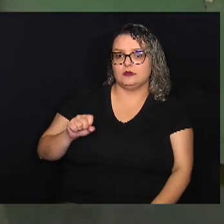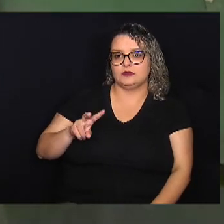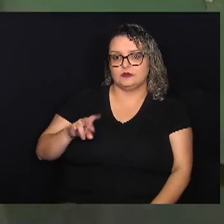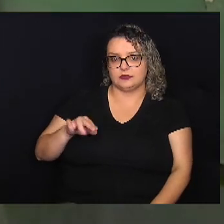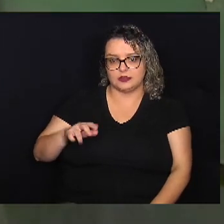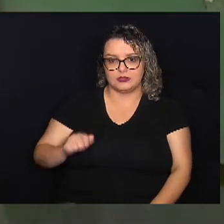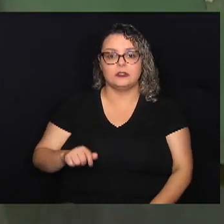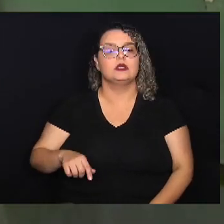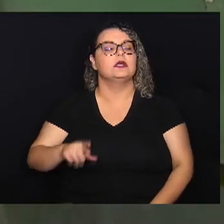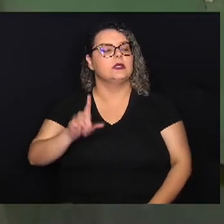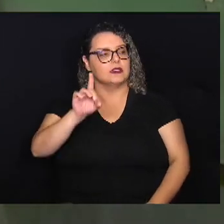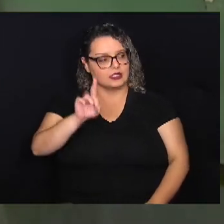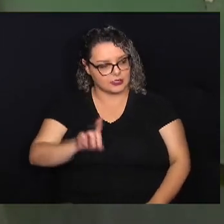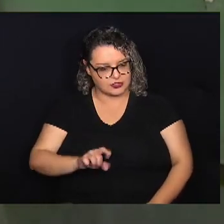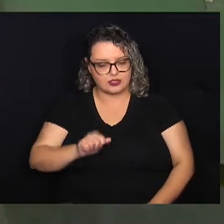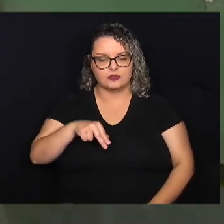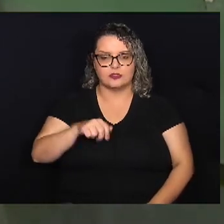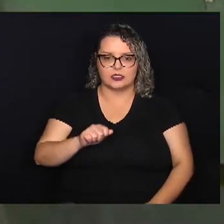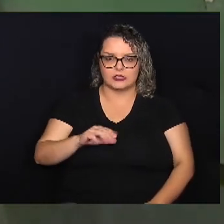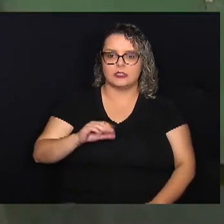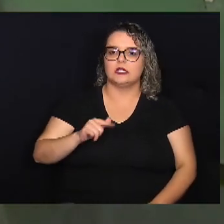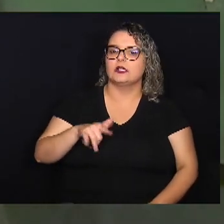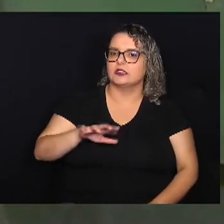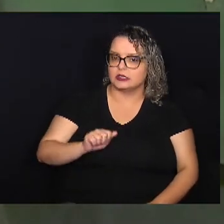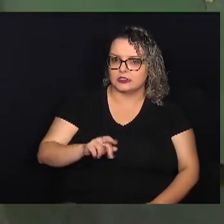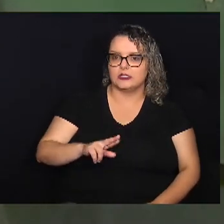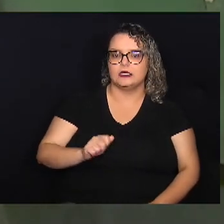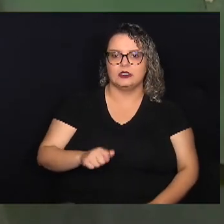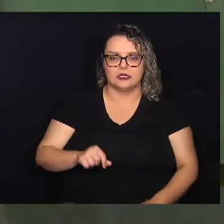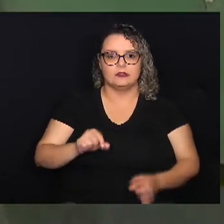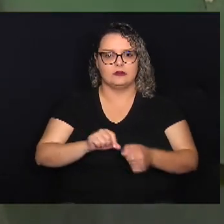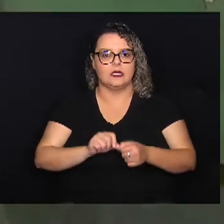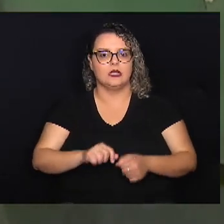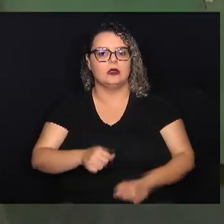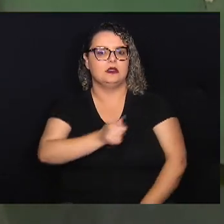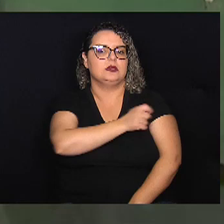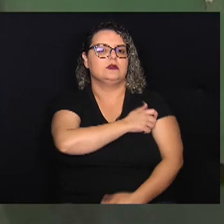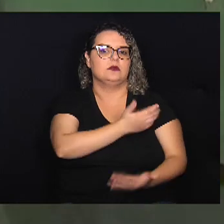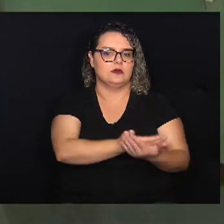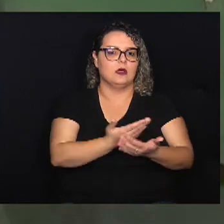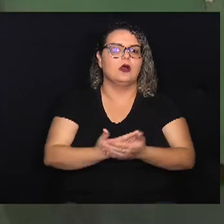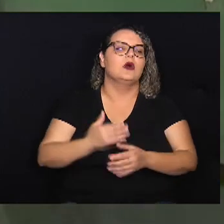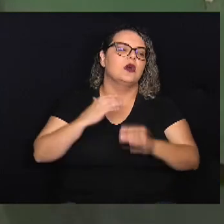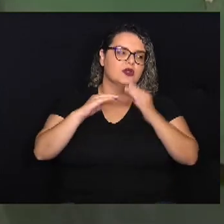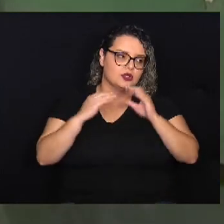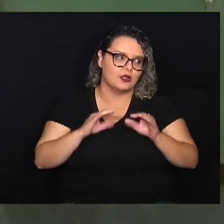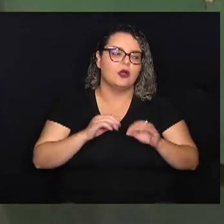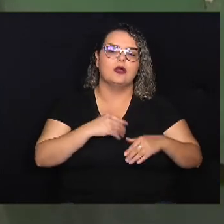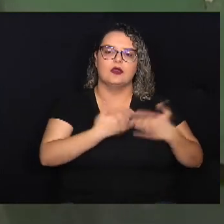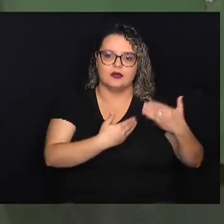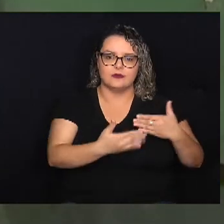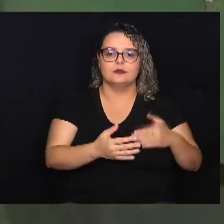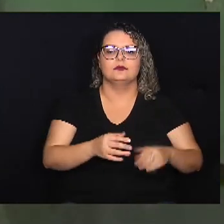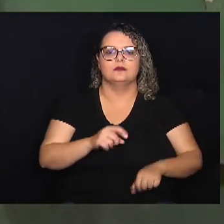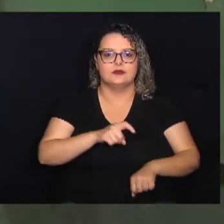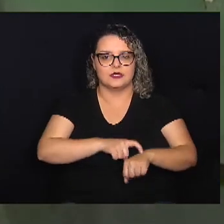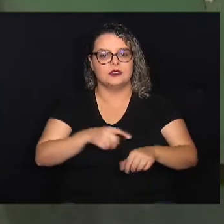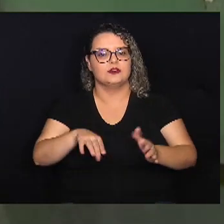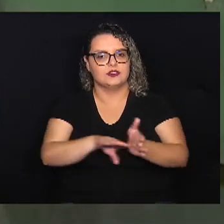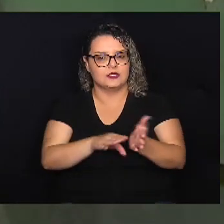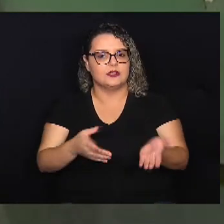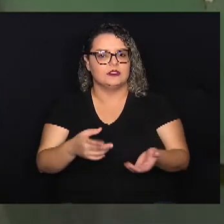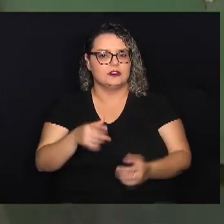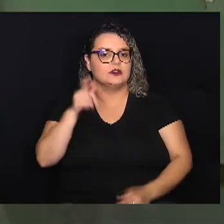usa, então, aula de canto também, então é um tempo de preparação para a gente conseguir chegar nesse estado, né, da gente